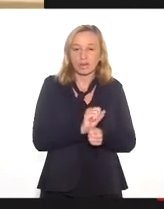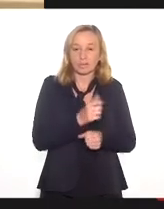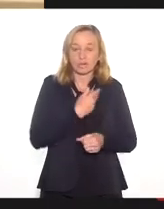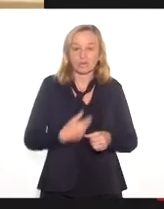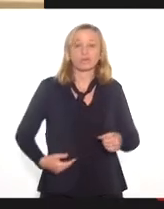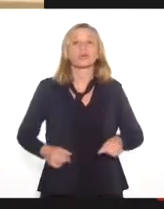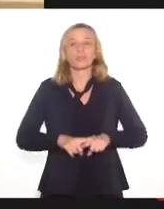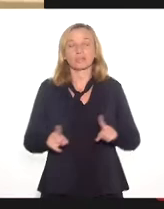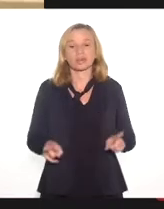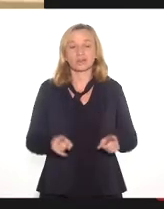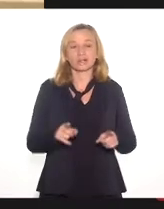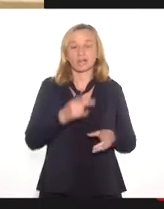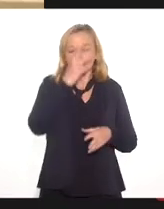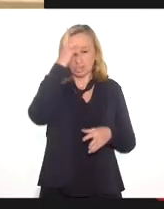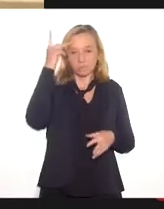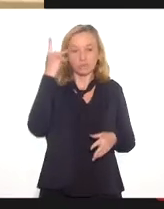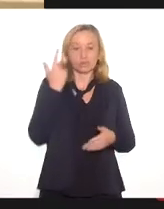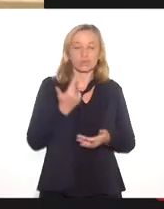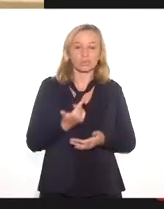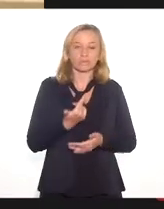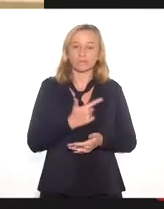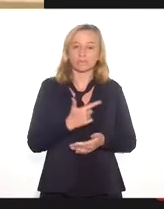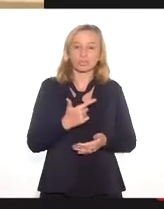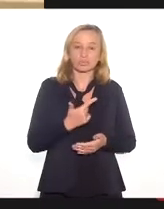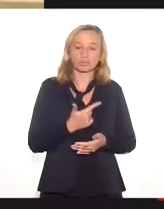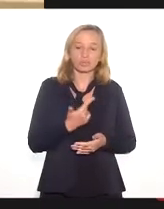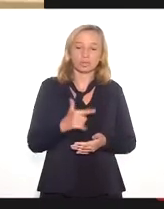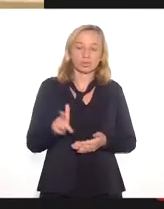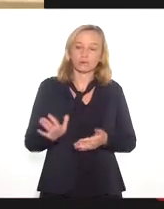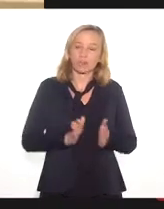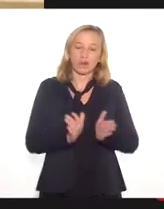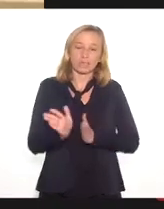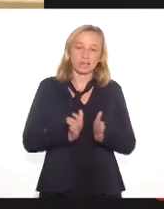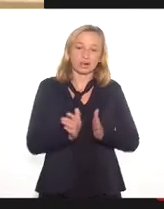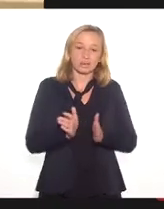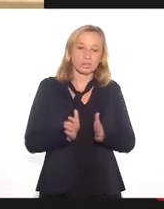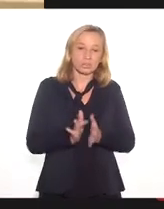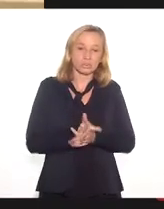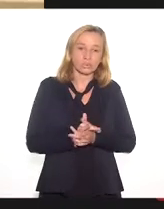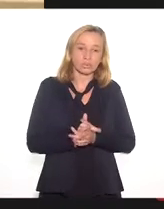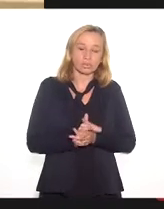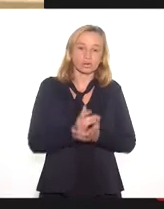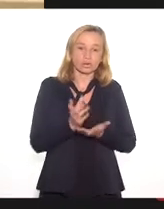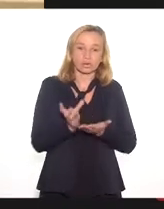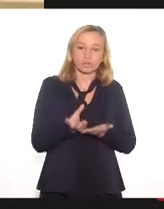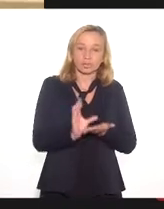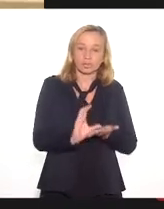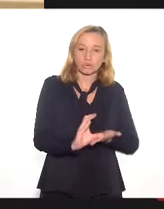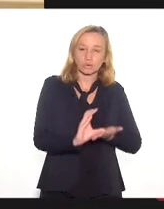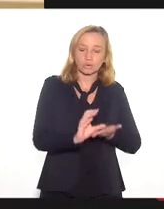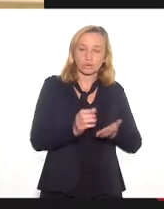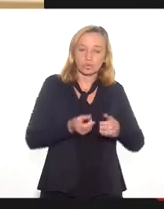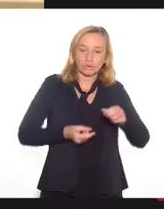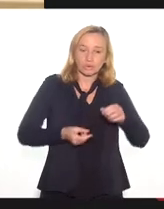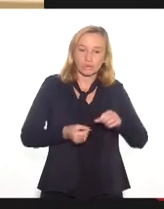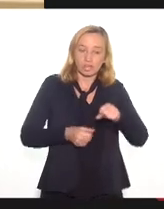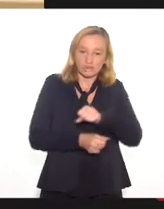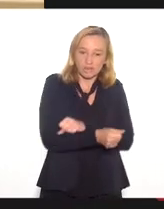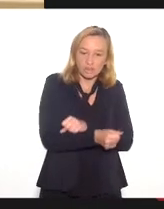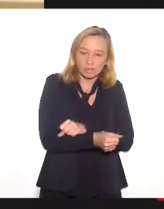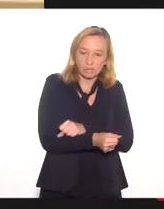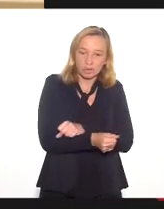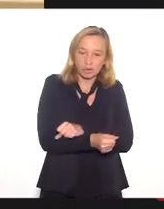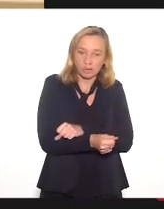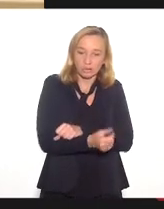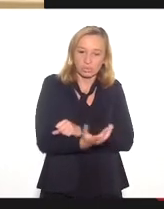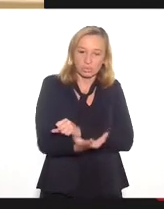ainda assim as pessoas não acessaram os investimentos feitos para